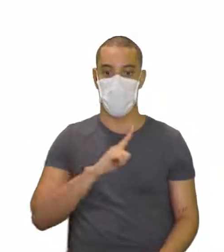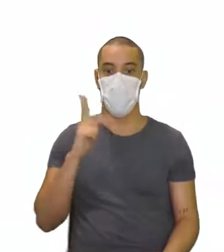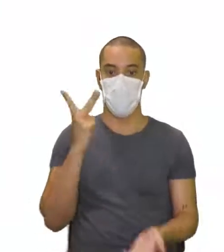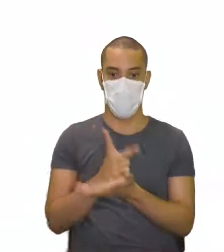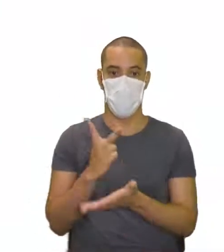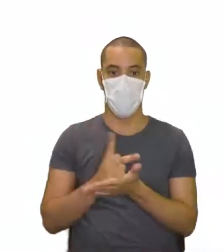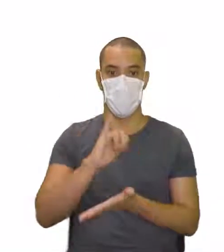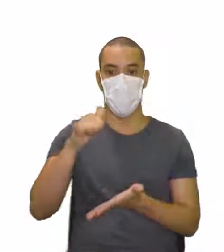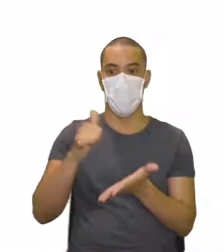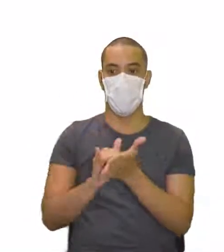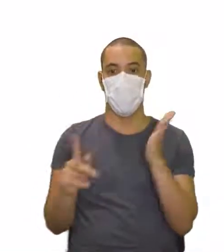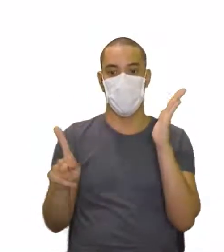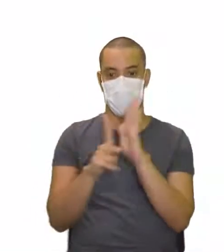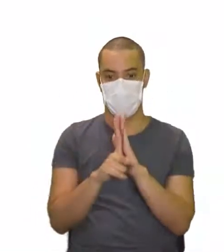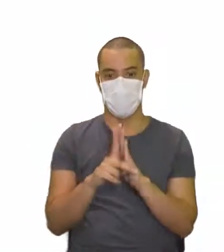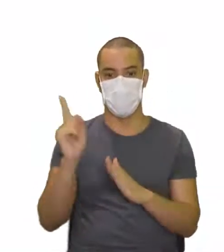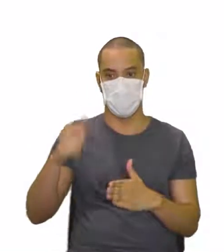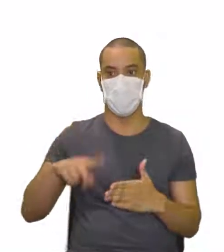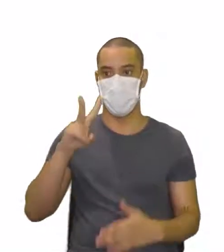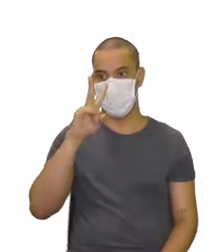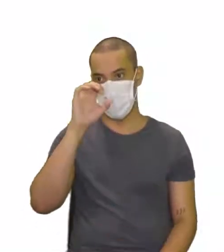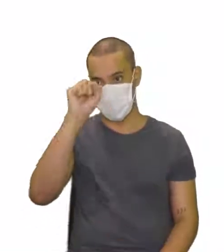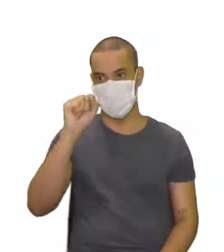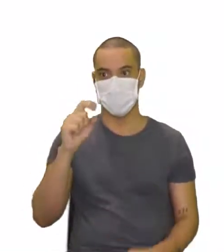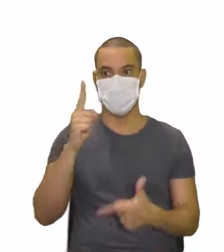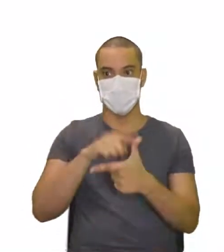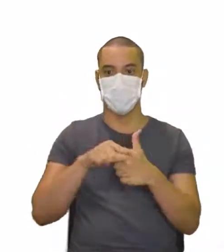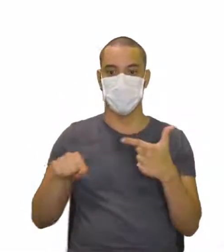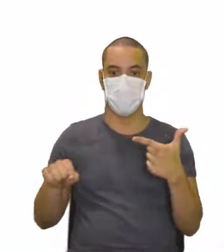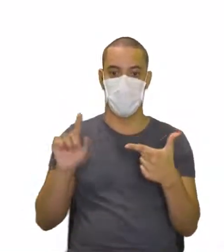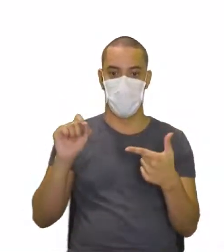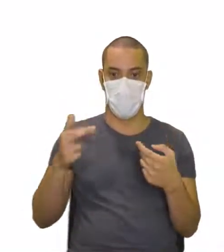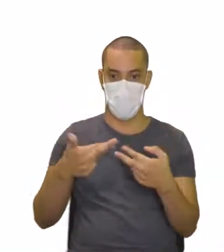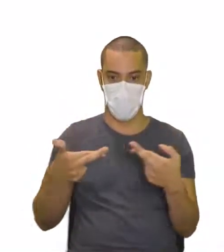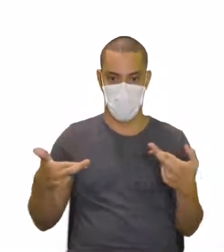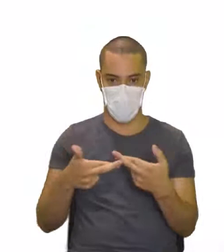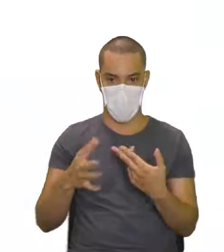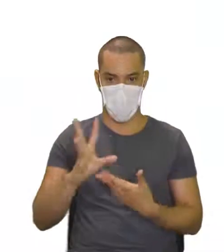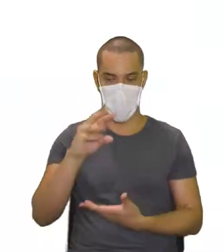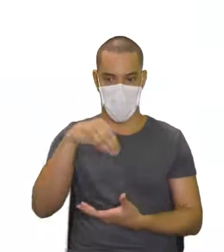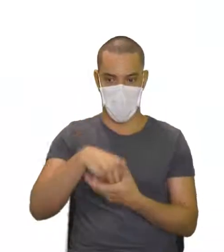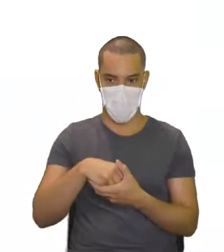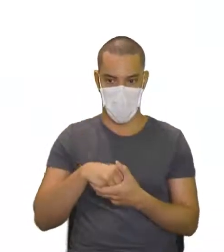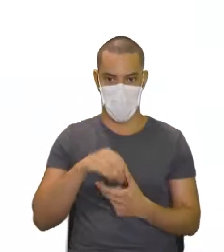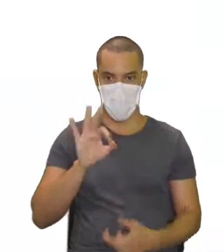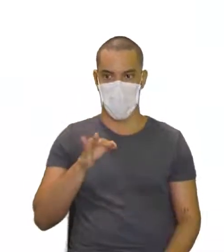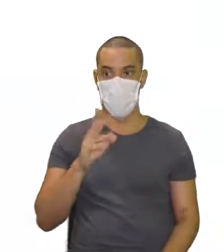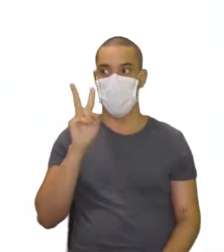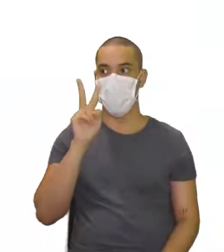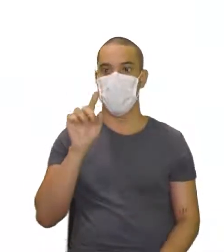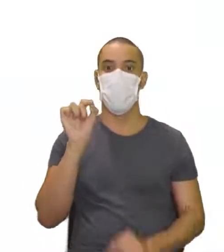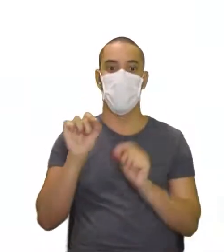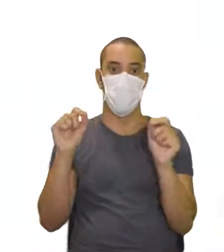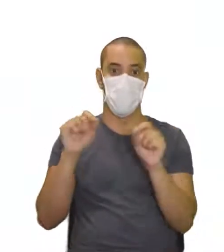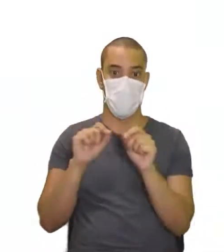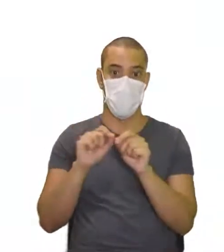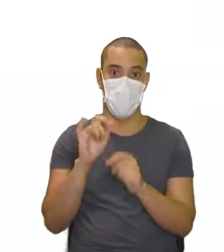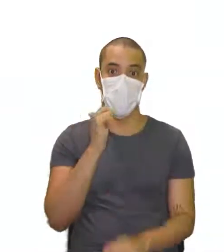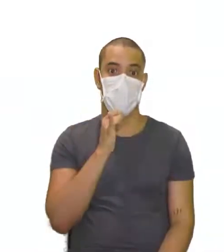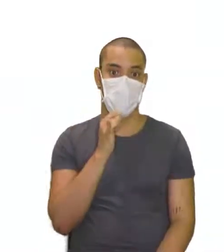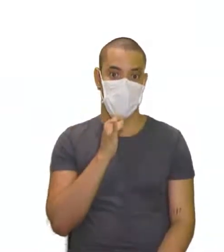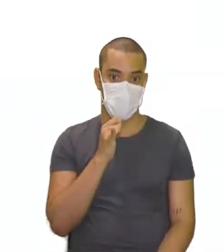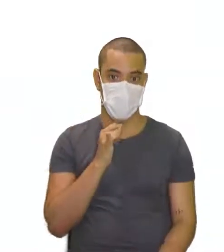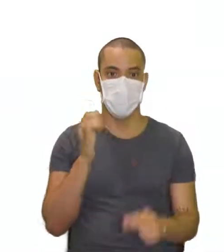justamente a força eletromotriz dividido pela resistência, tá? Aqui para ver, pessoal, vamos fazer um